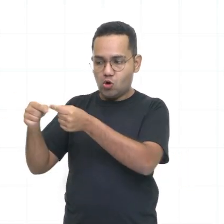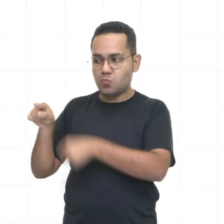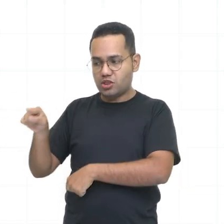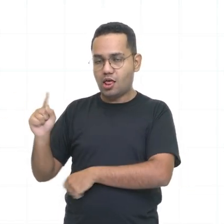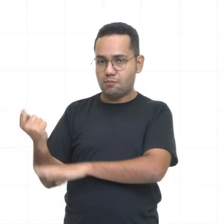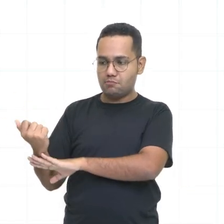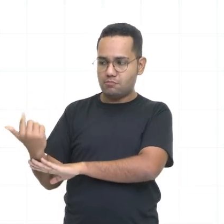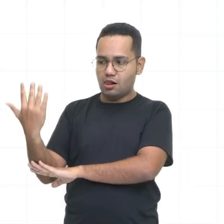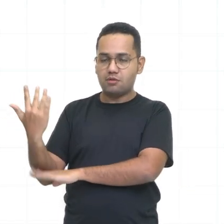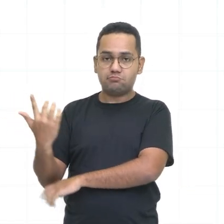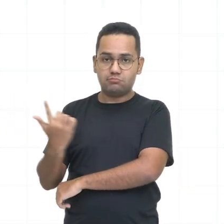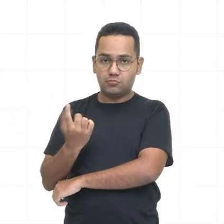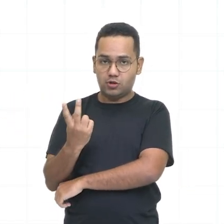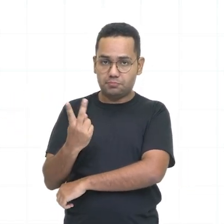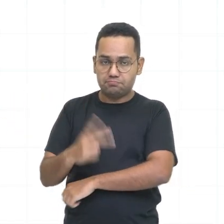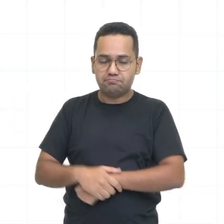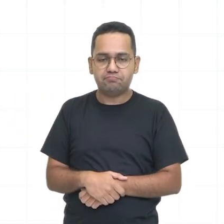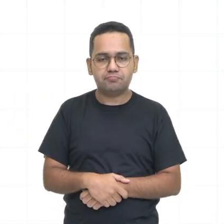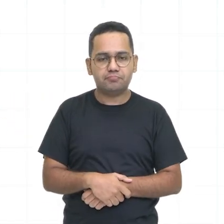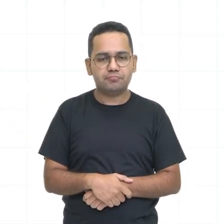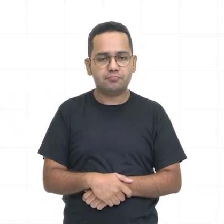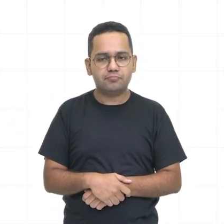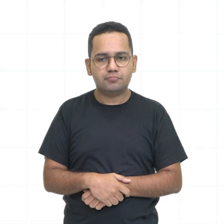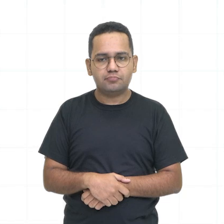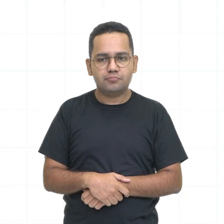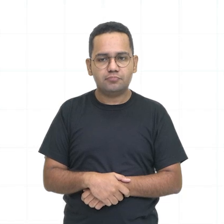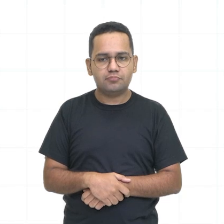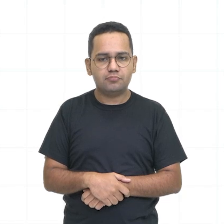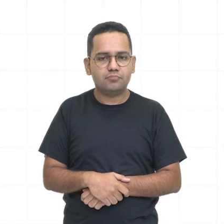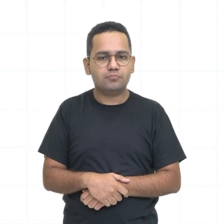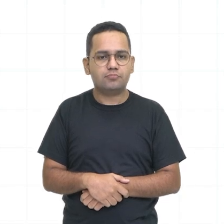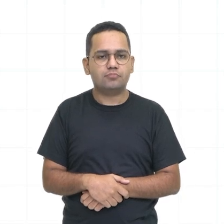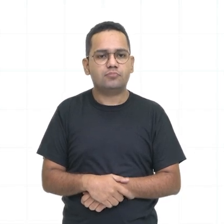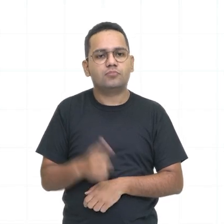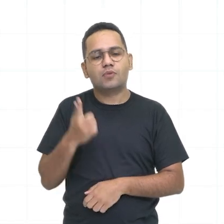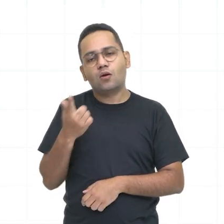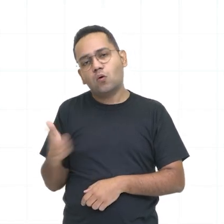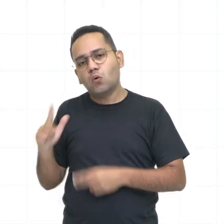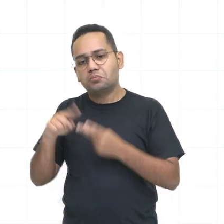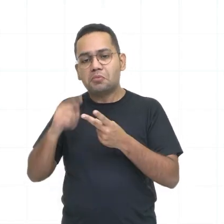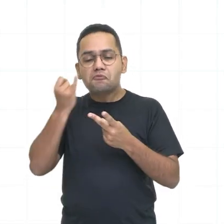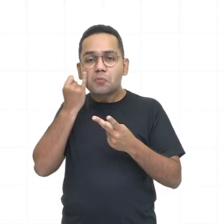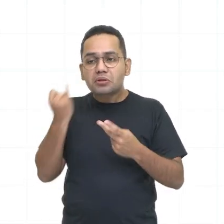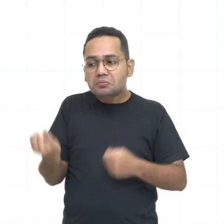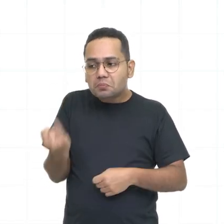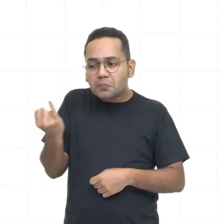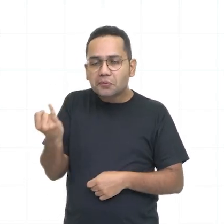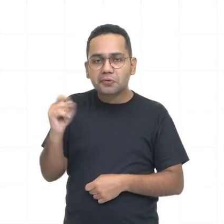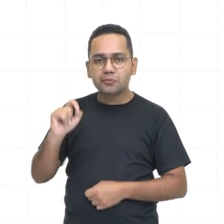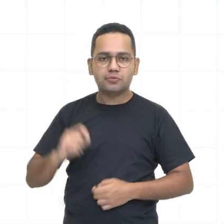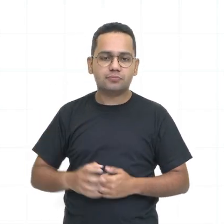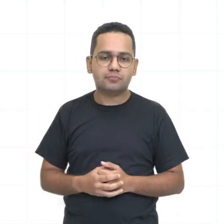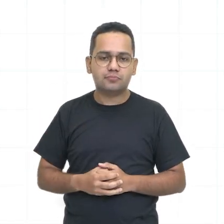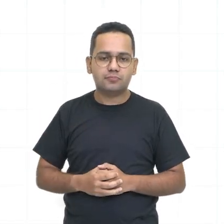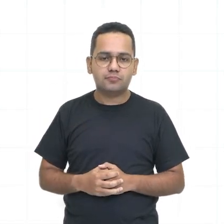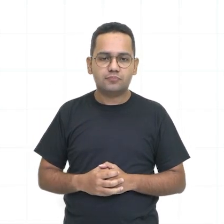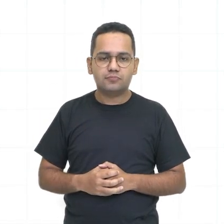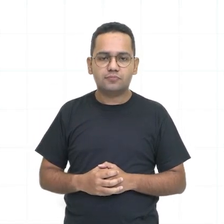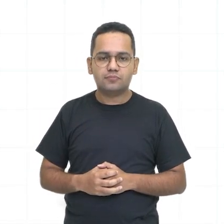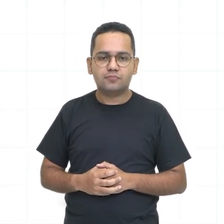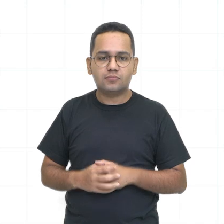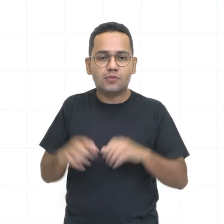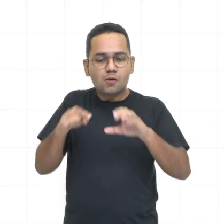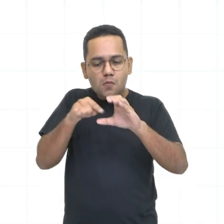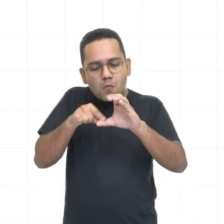nas células vegetais. E temos também outra organela importante na célula vegetal,